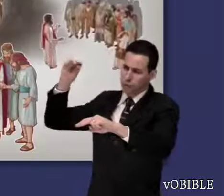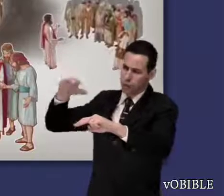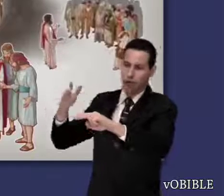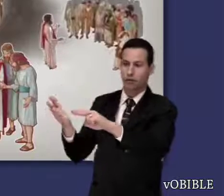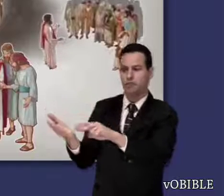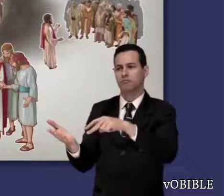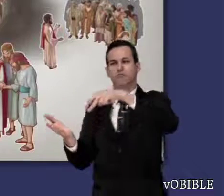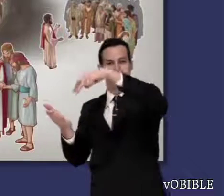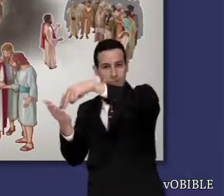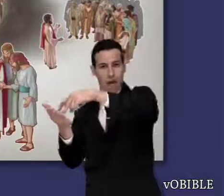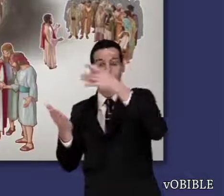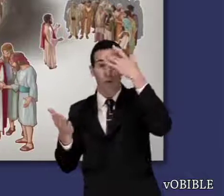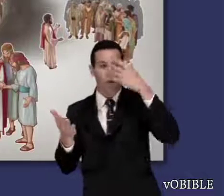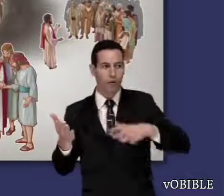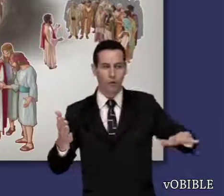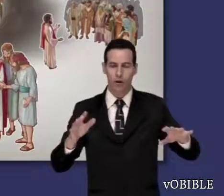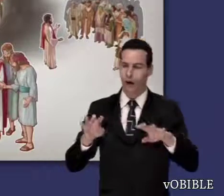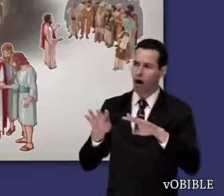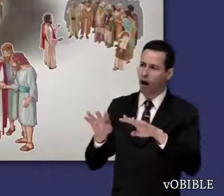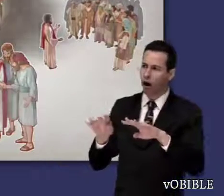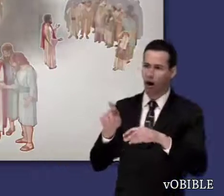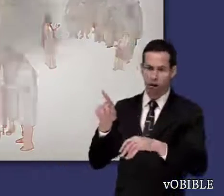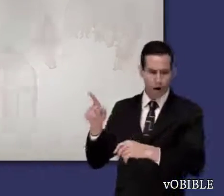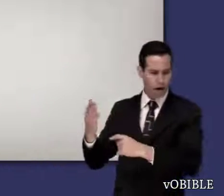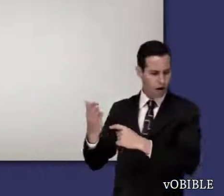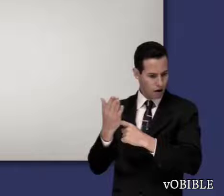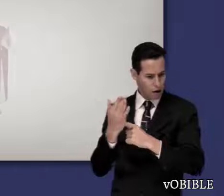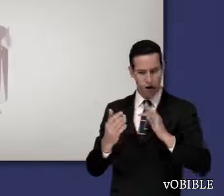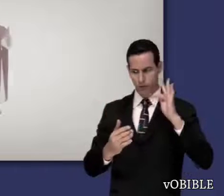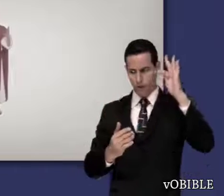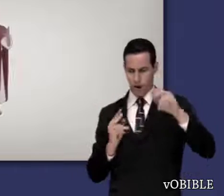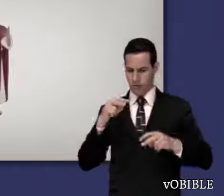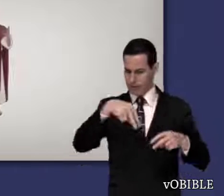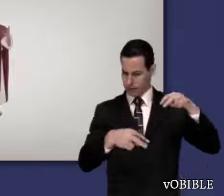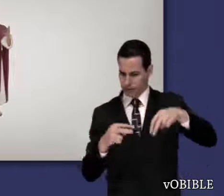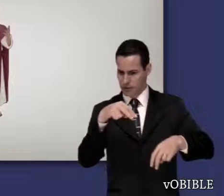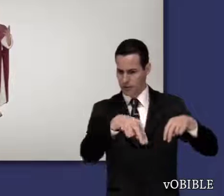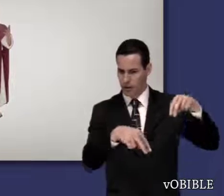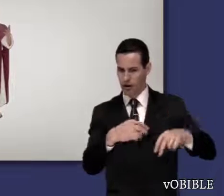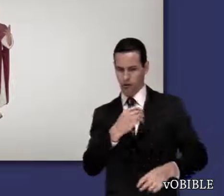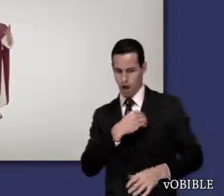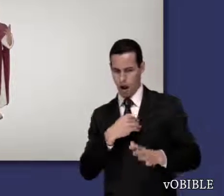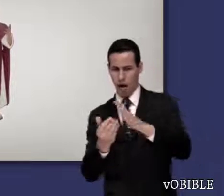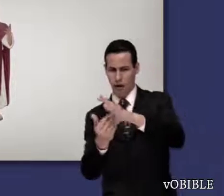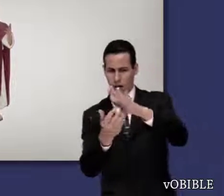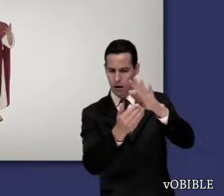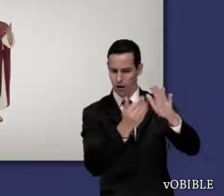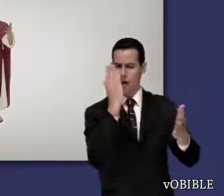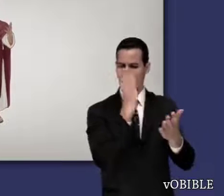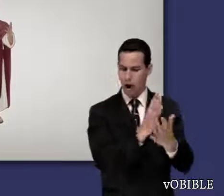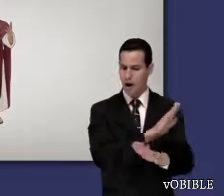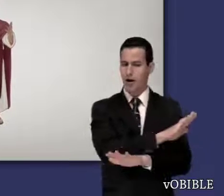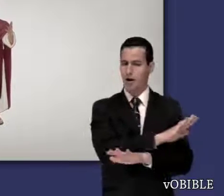já se cumpriram e muitas pessoas que viram Jesus após sua ressurreição. Paulo explica que o pecado e a morte vão